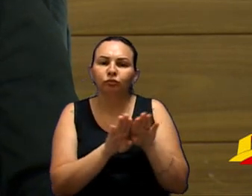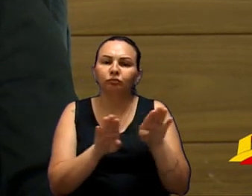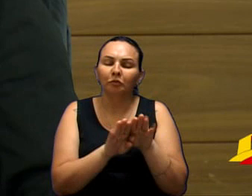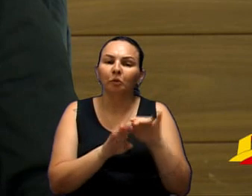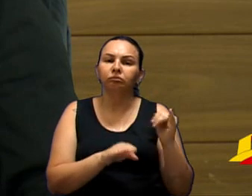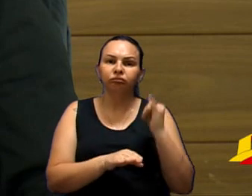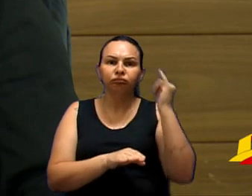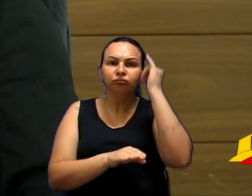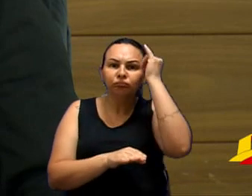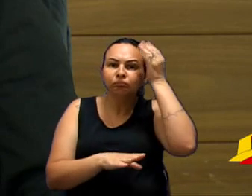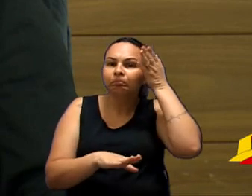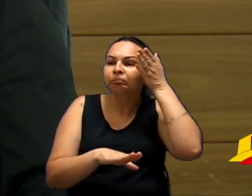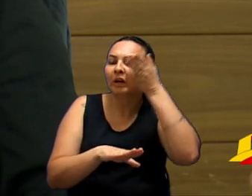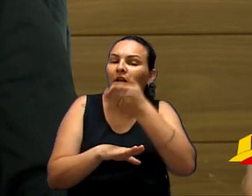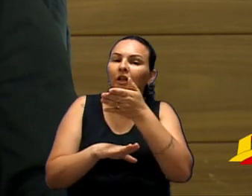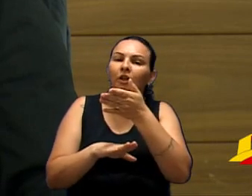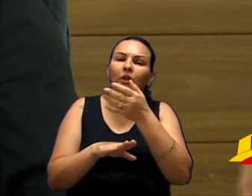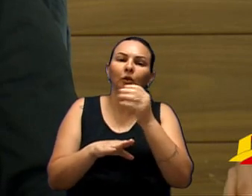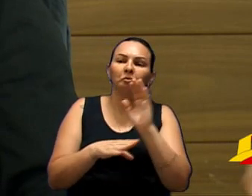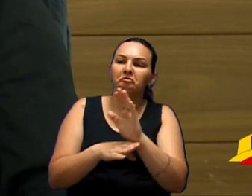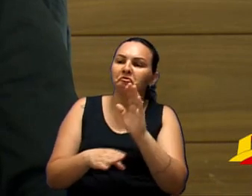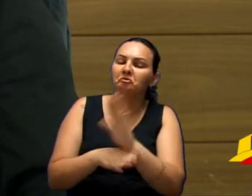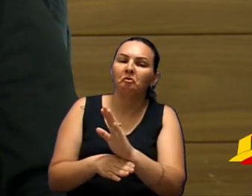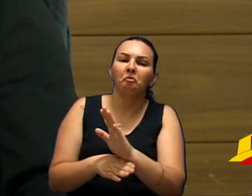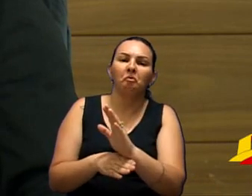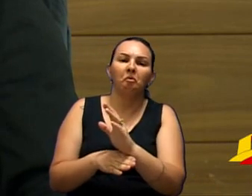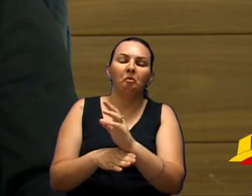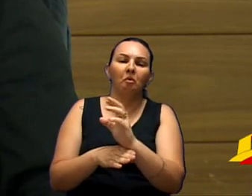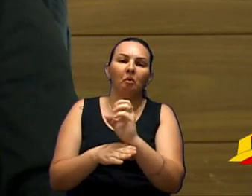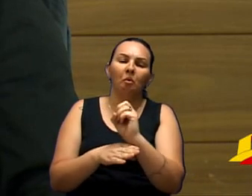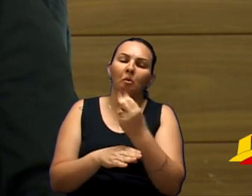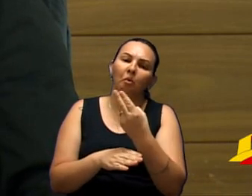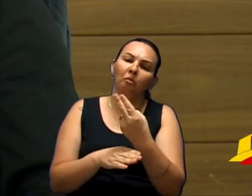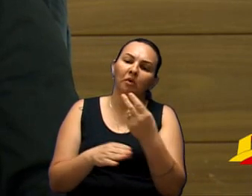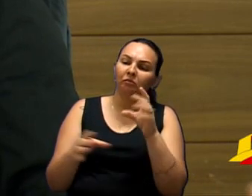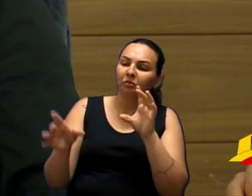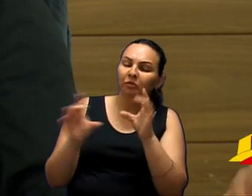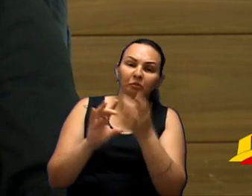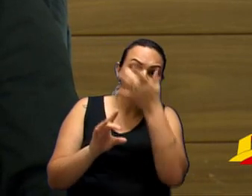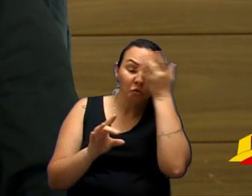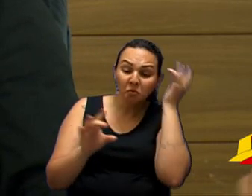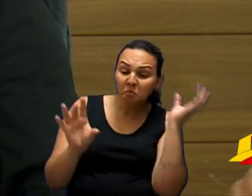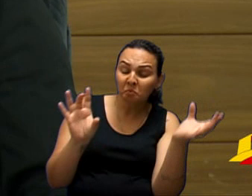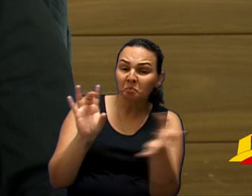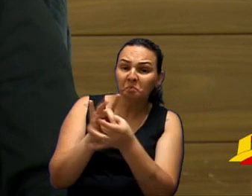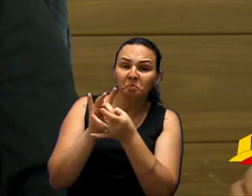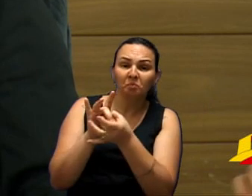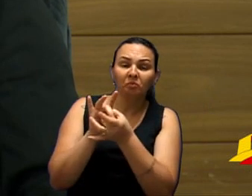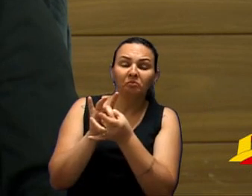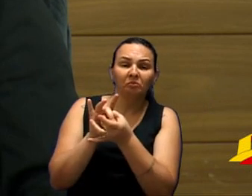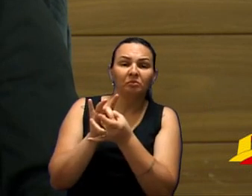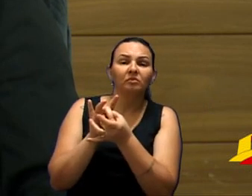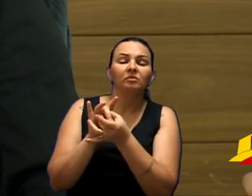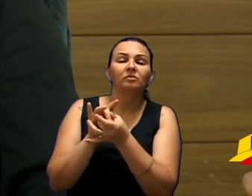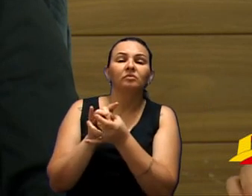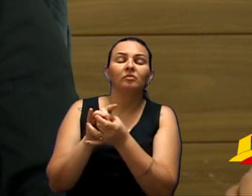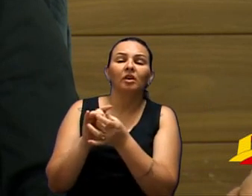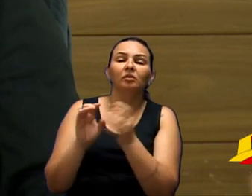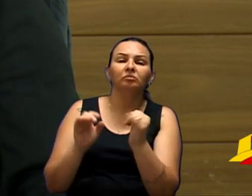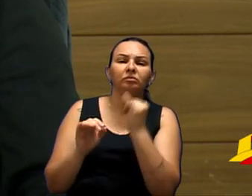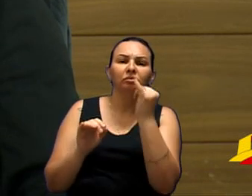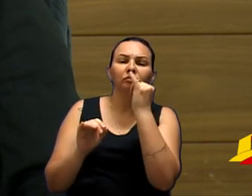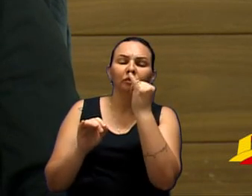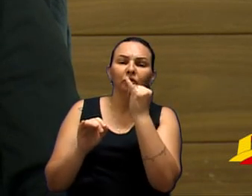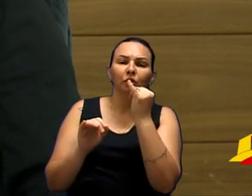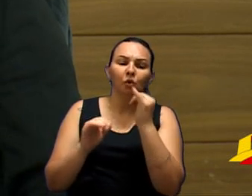participar mesmo com o assessor até mesmo pessoas que façam esse elo e ainda no tocante das construtoras no tocante da do mercado imobiliário